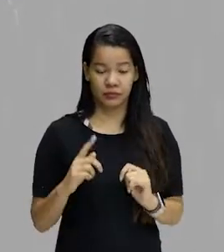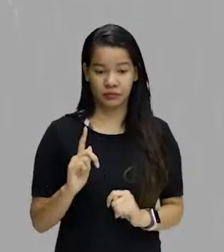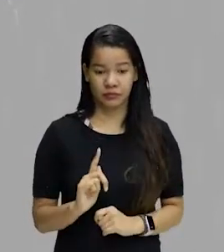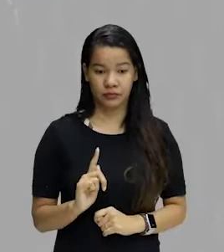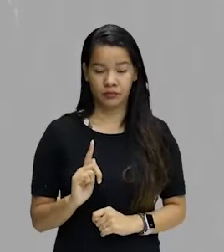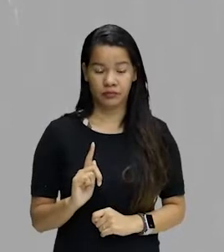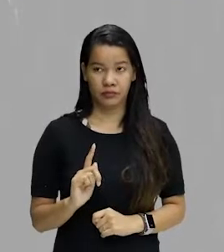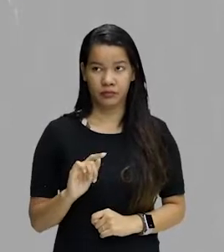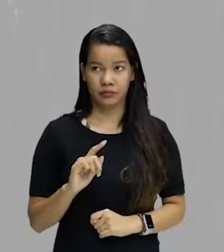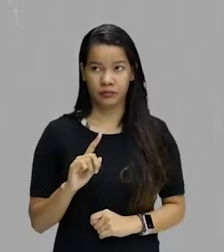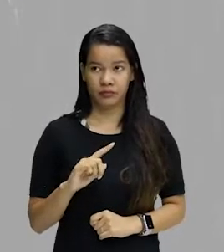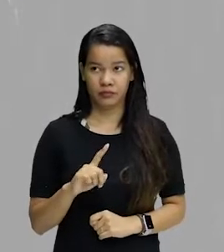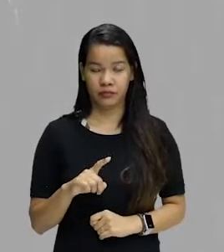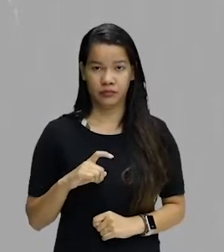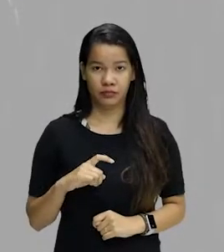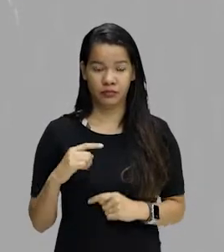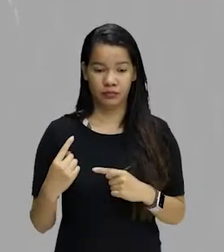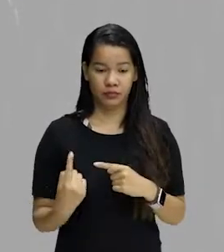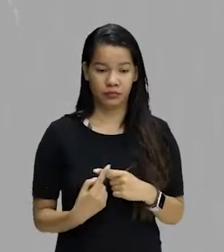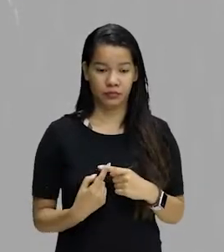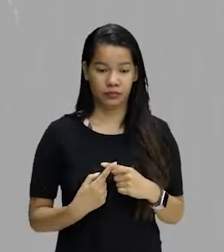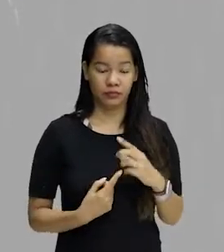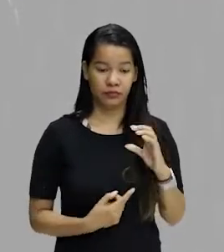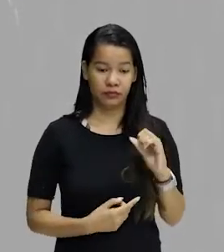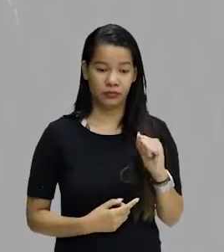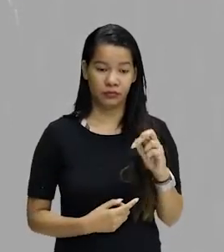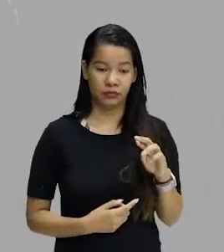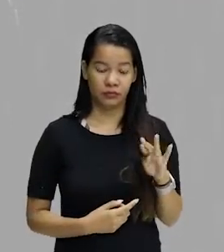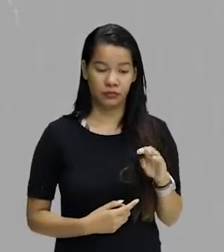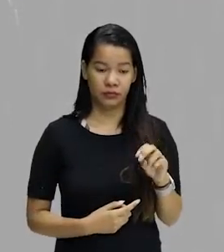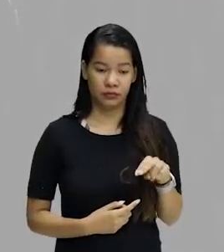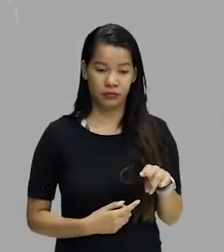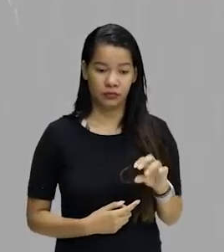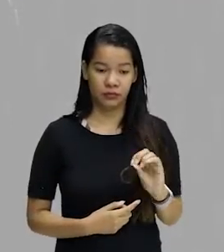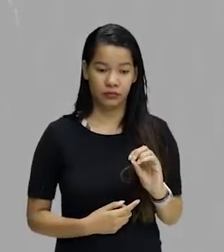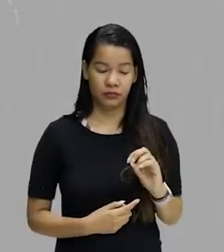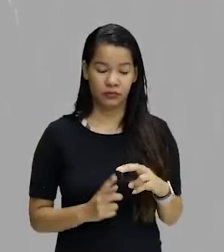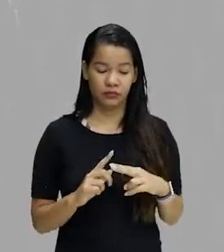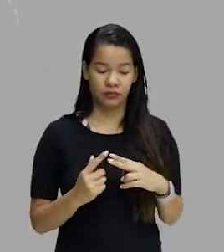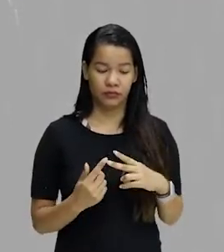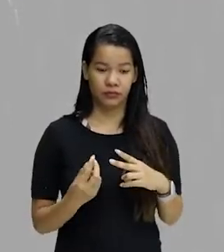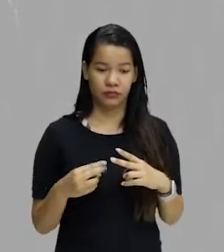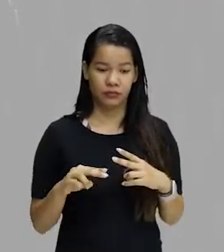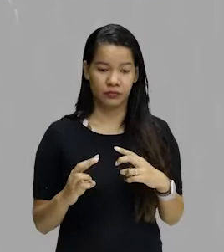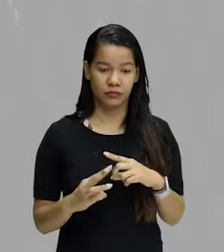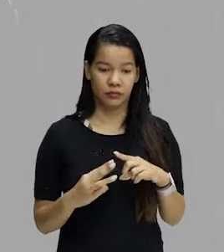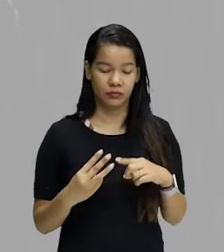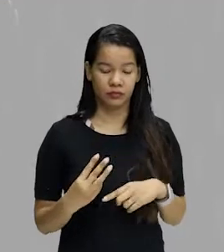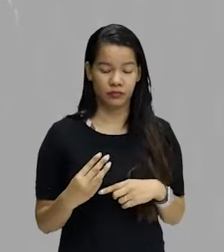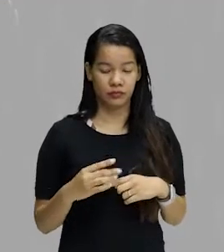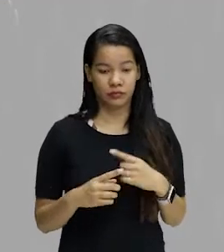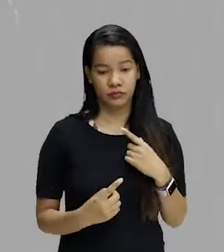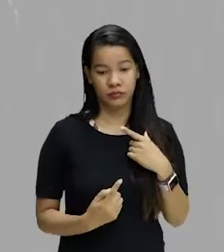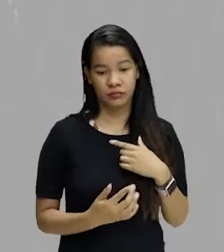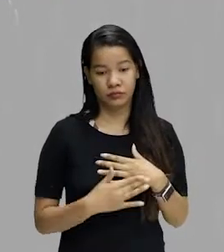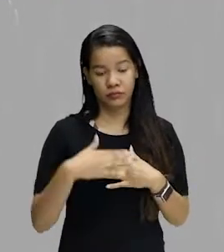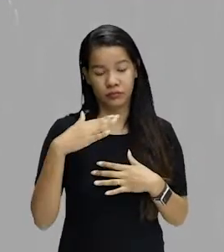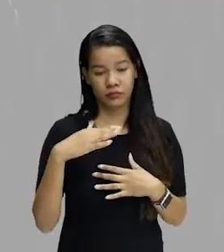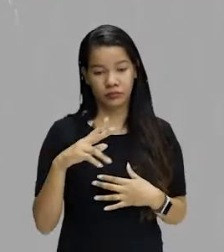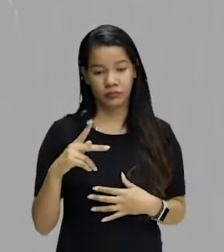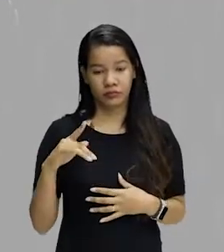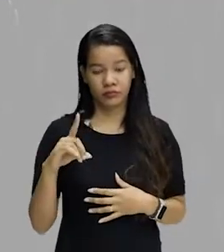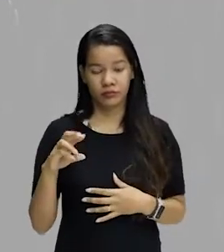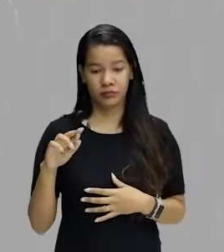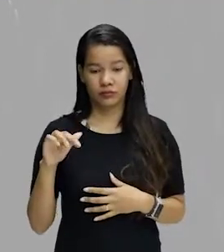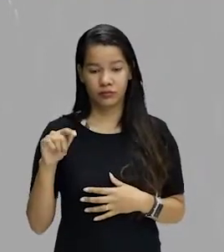ele adiciona-se ao carbono da dupla ou tripla mais hidrogenado. Preste atenção.